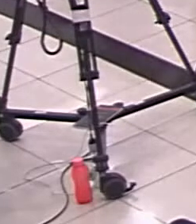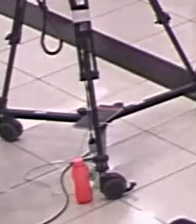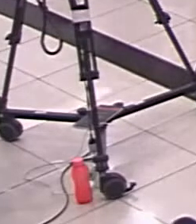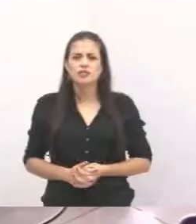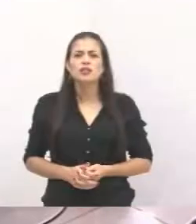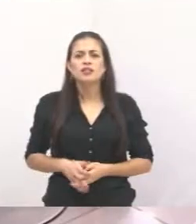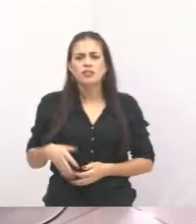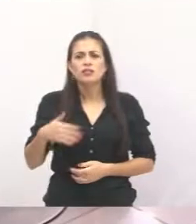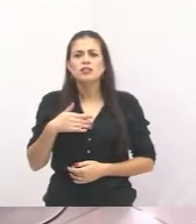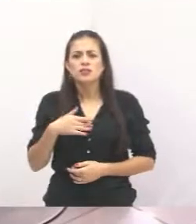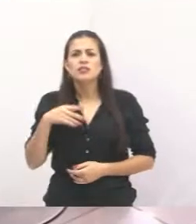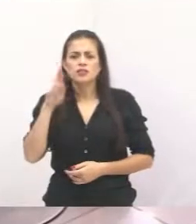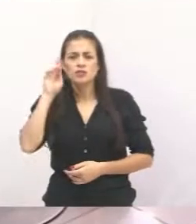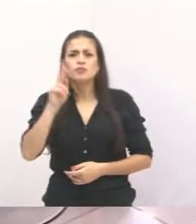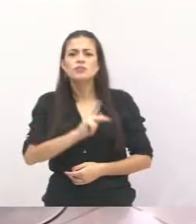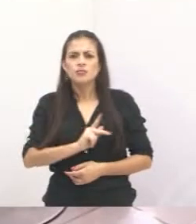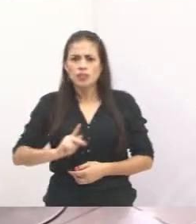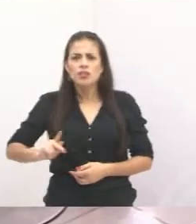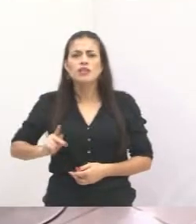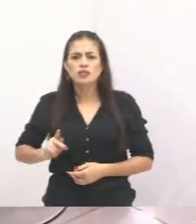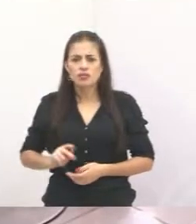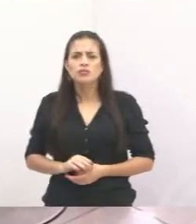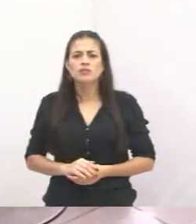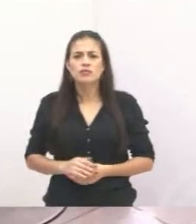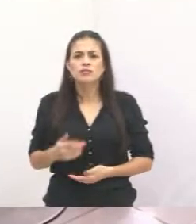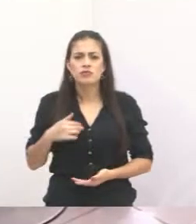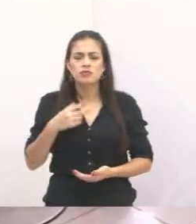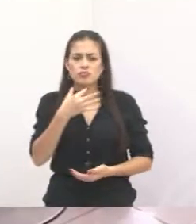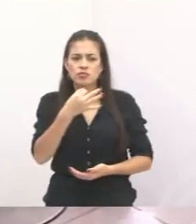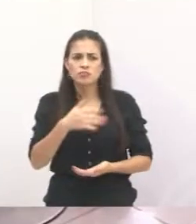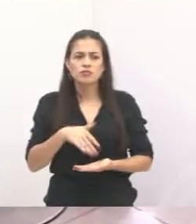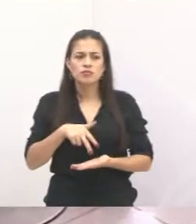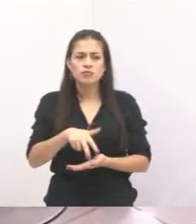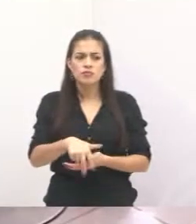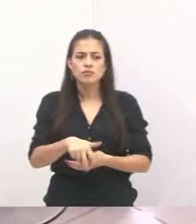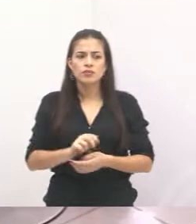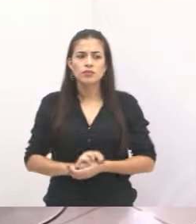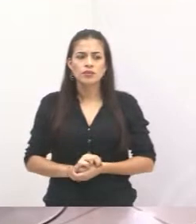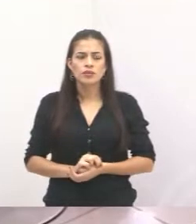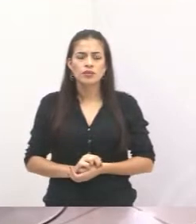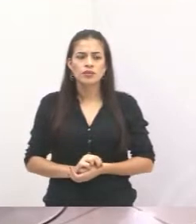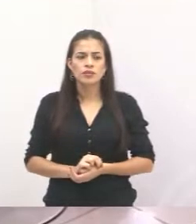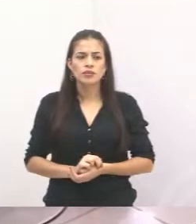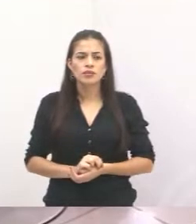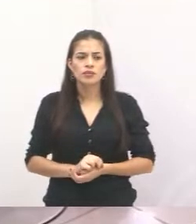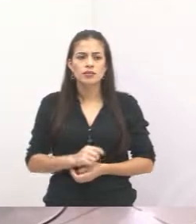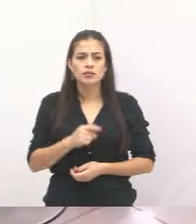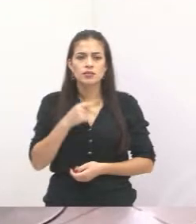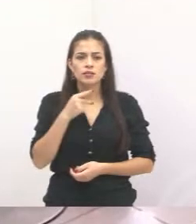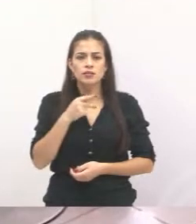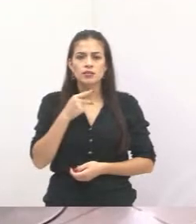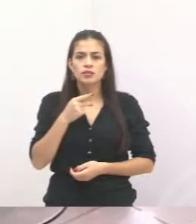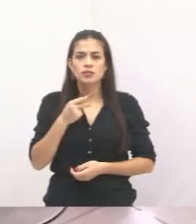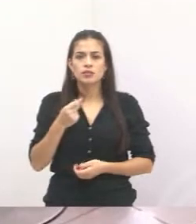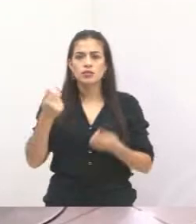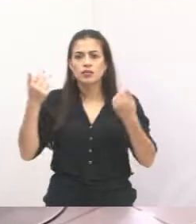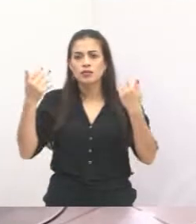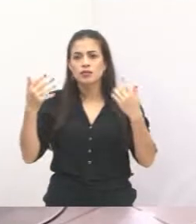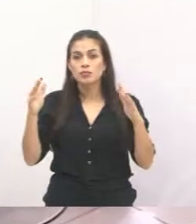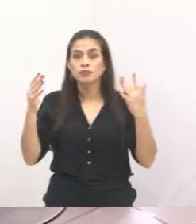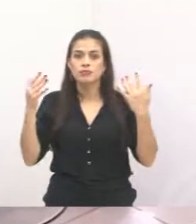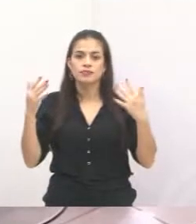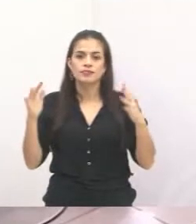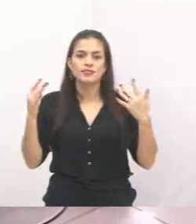Senhor presidente, eu gostaria de contribuir daqui mesmo e dizer que, bom, primeiro saudar todas as pessoas que